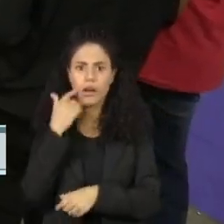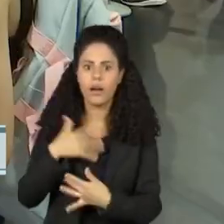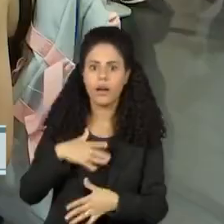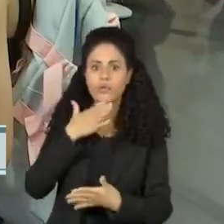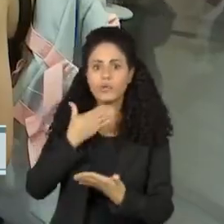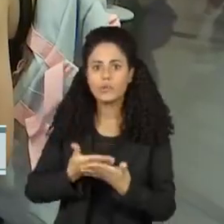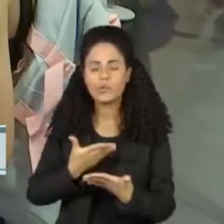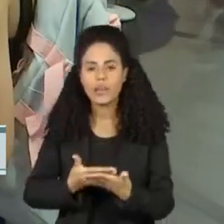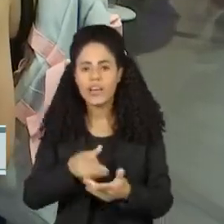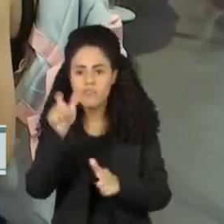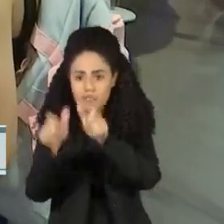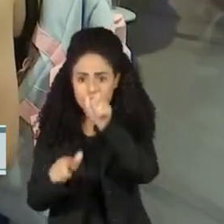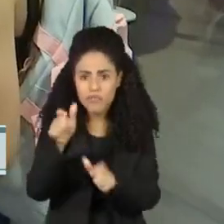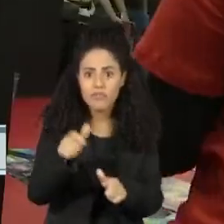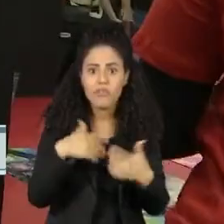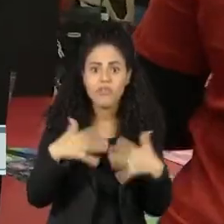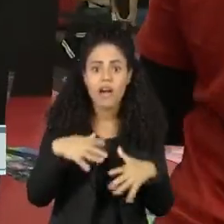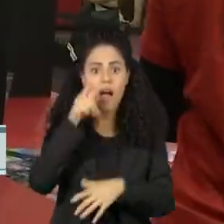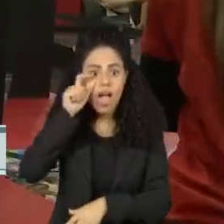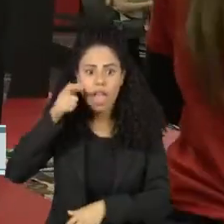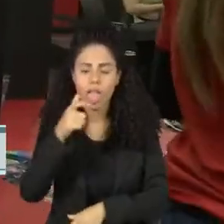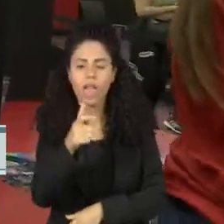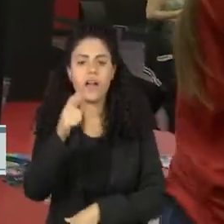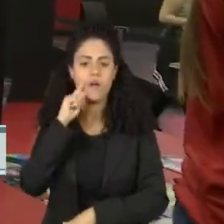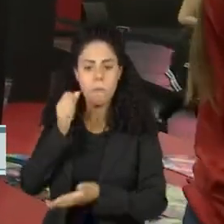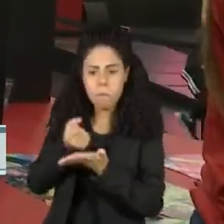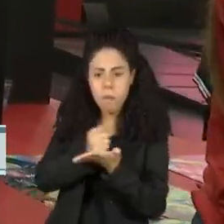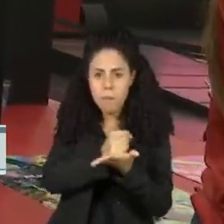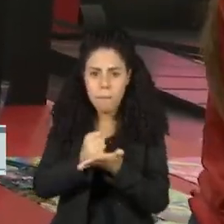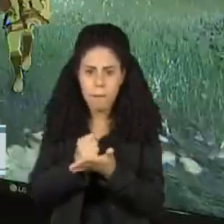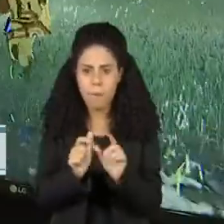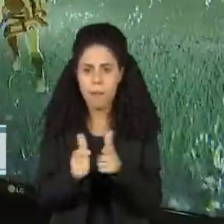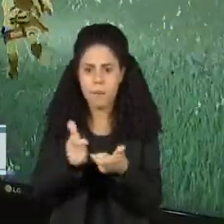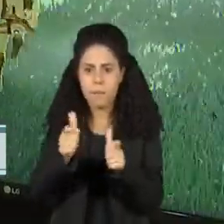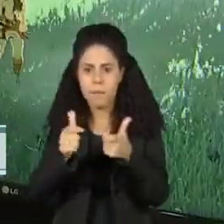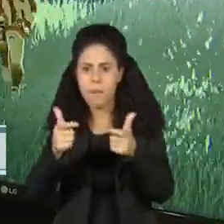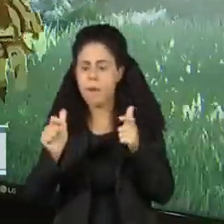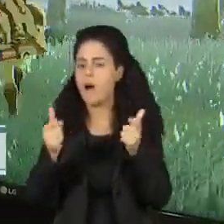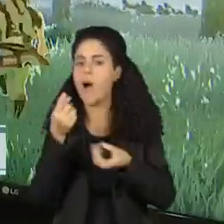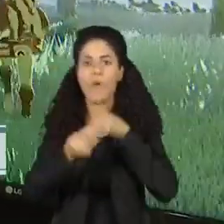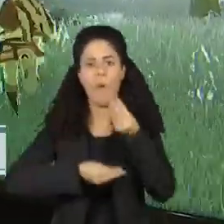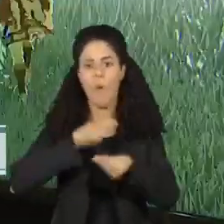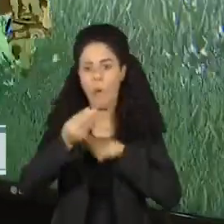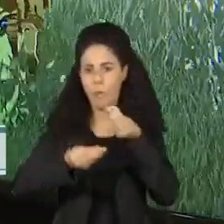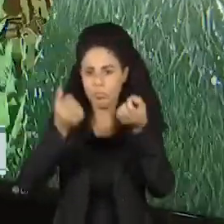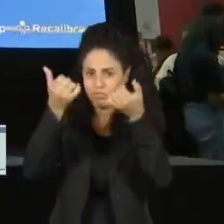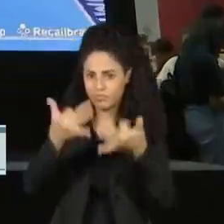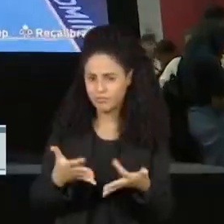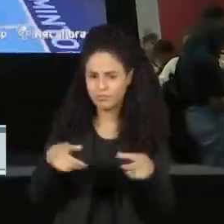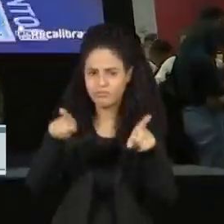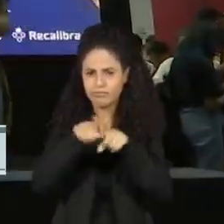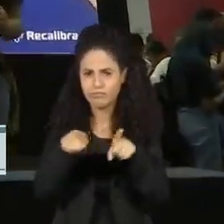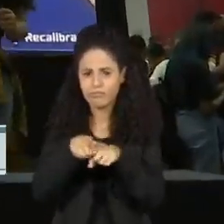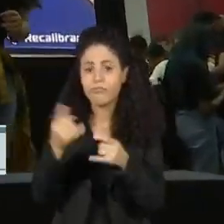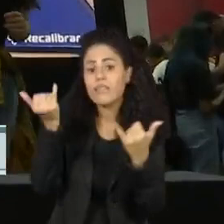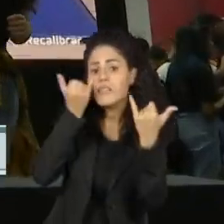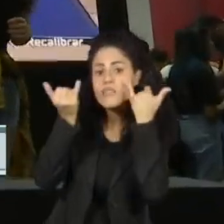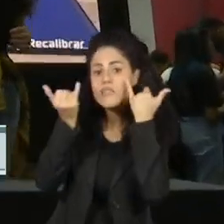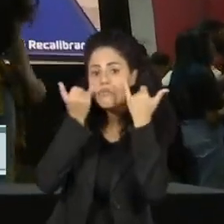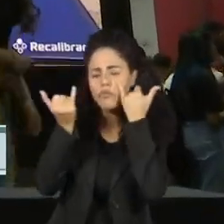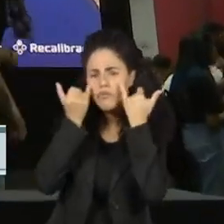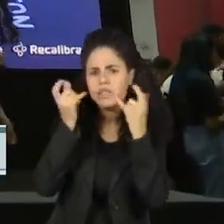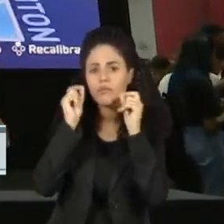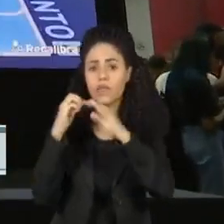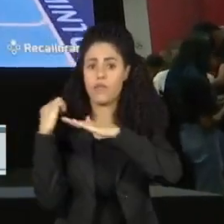Tanta gente assim interessada no Mundo dos Games os números explicam o tamanho desse mercado segundo levantamento da Nilso